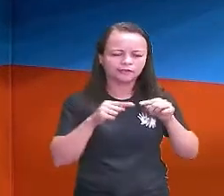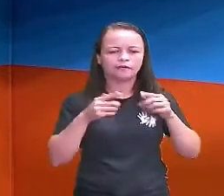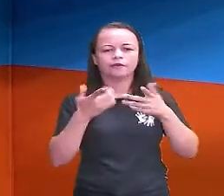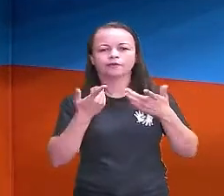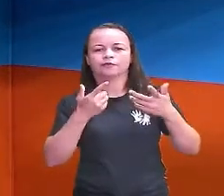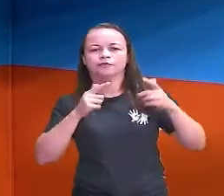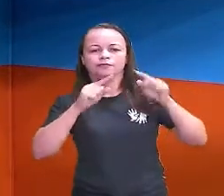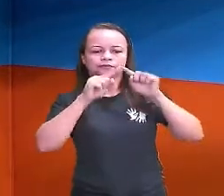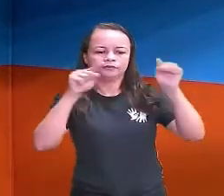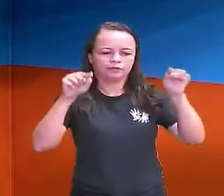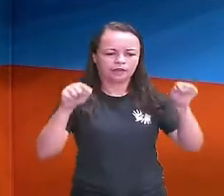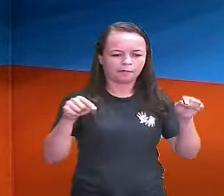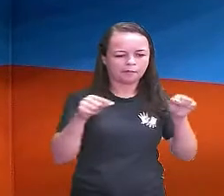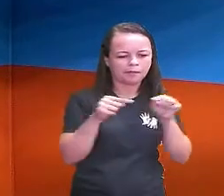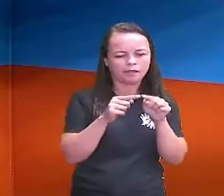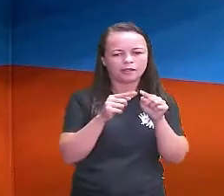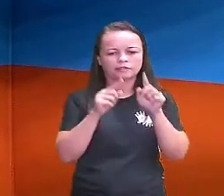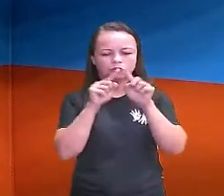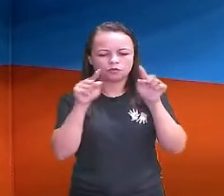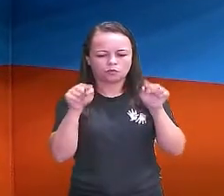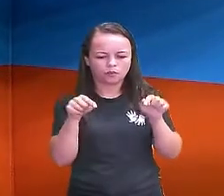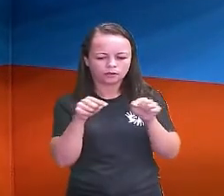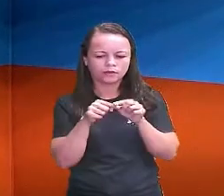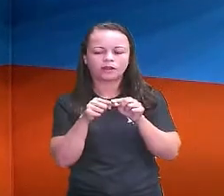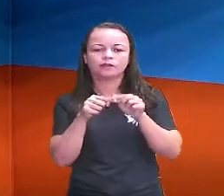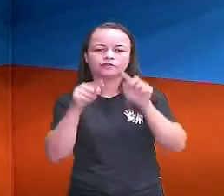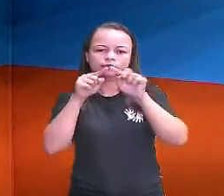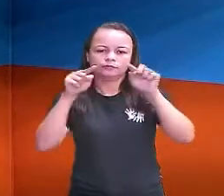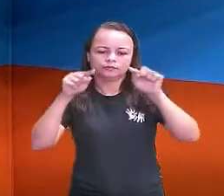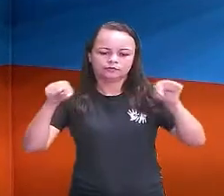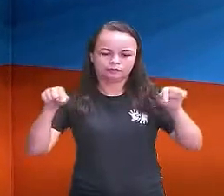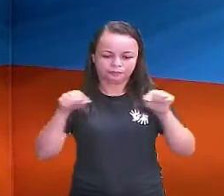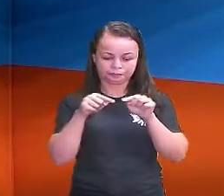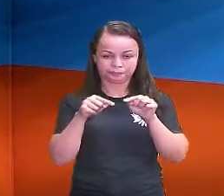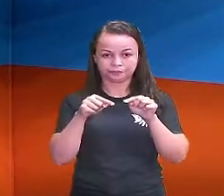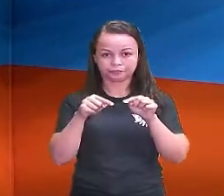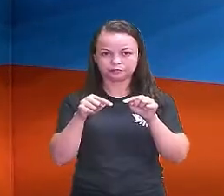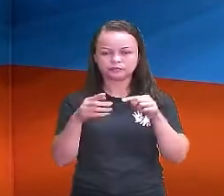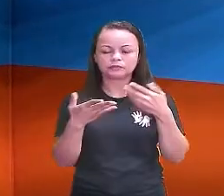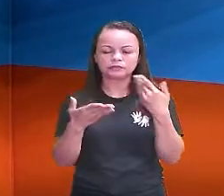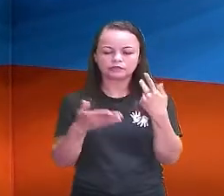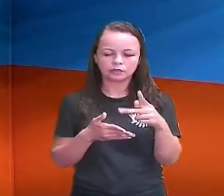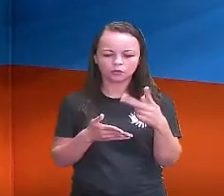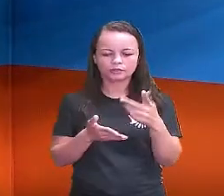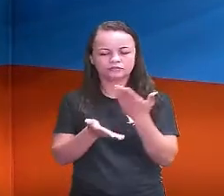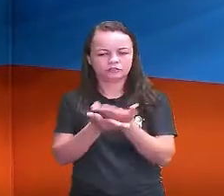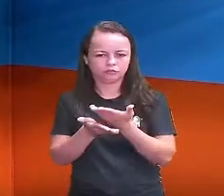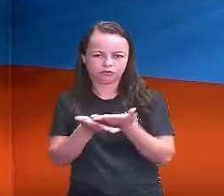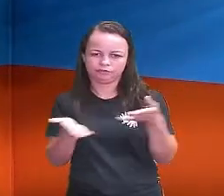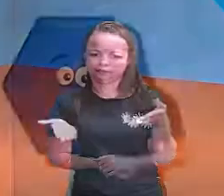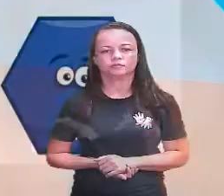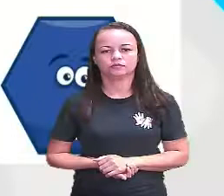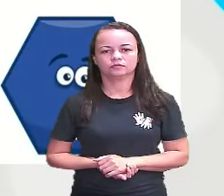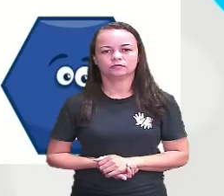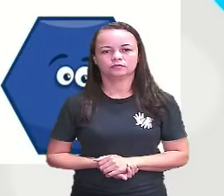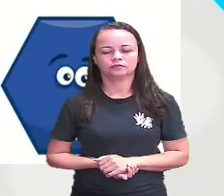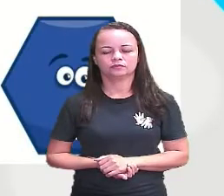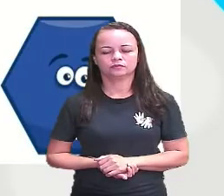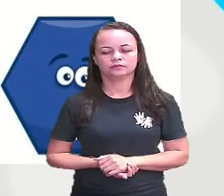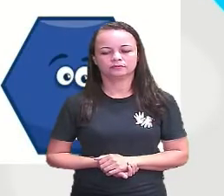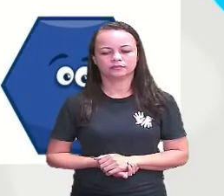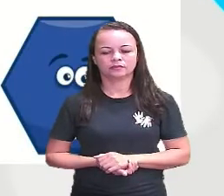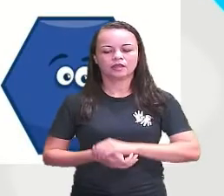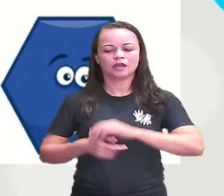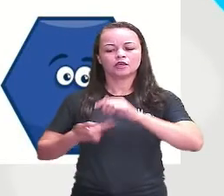tá certo? São essas as nossas figuras geométricas que vamos estudar hoje. Então vamos começar. O que são